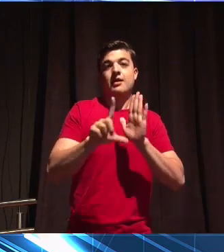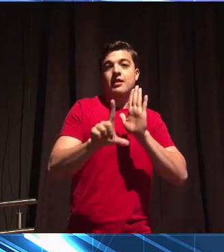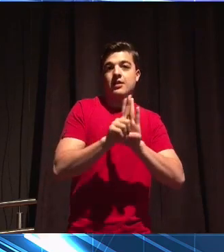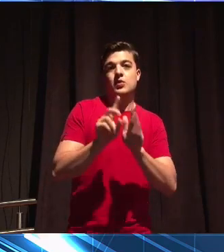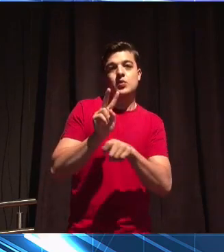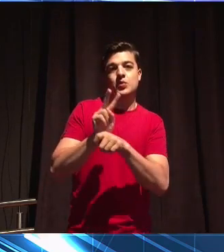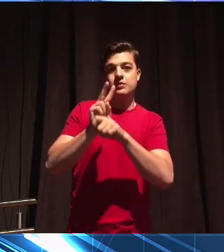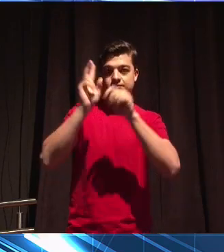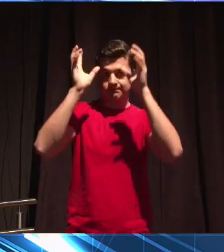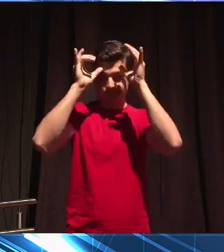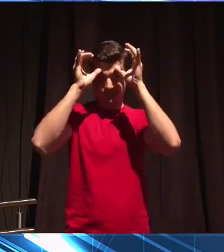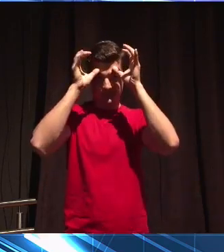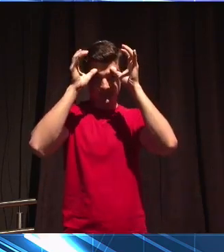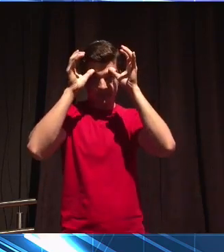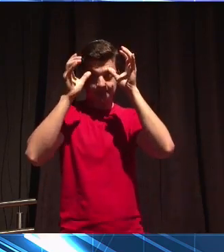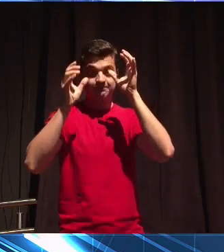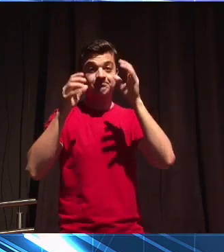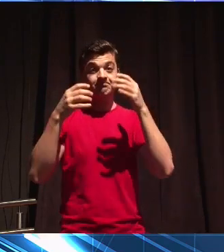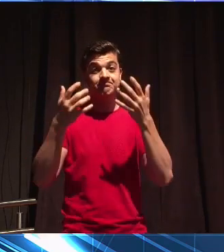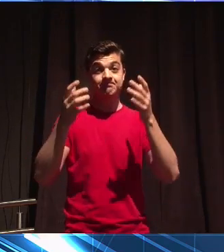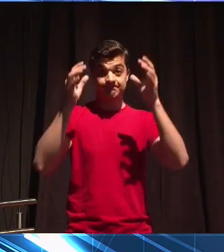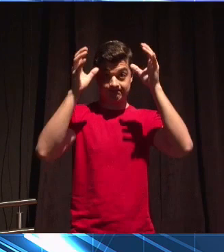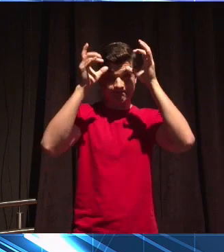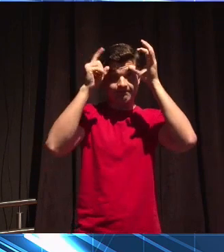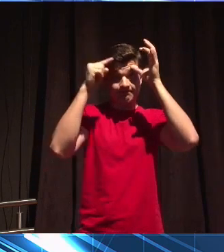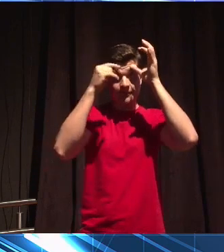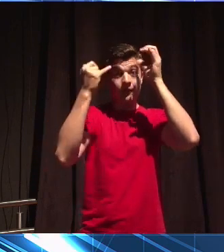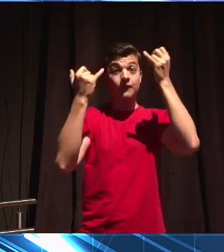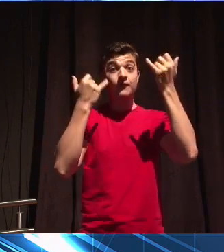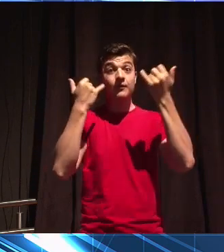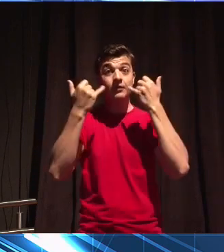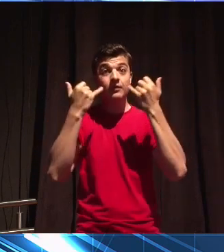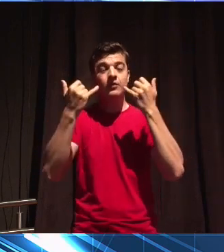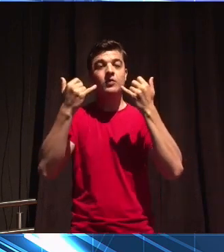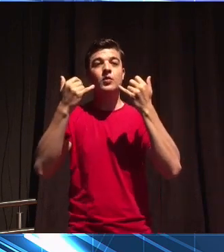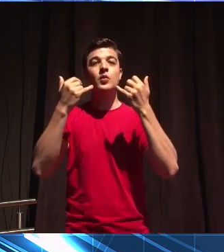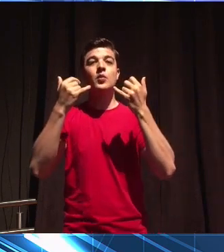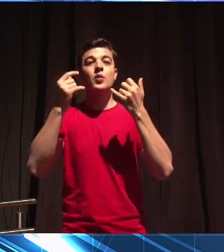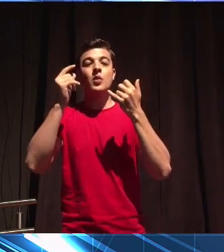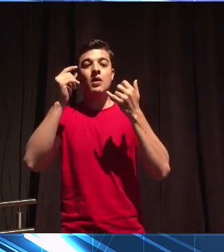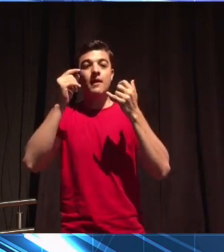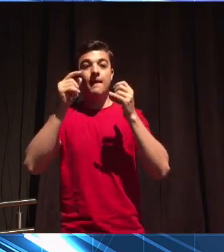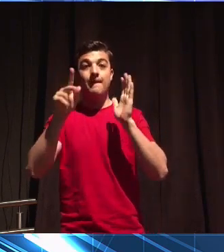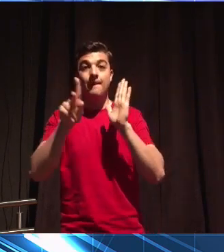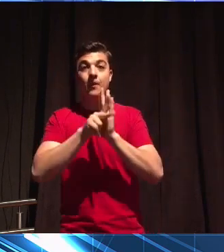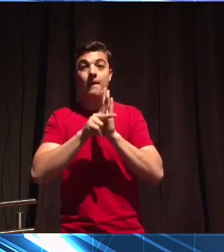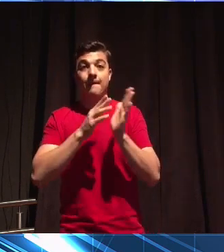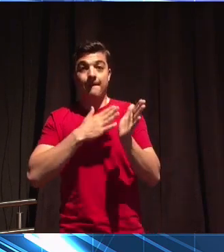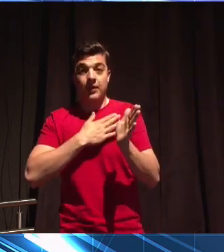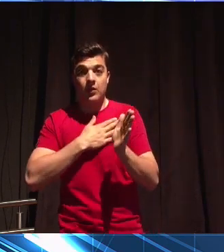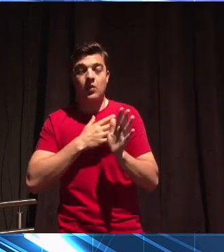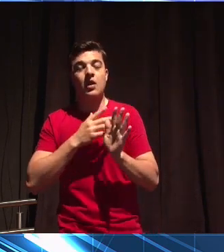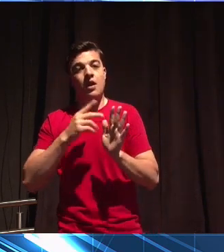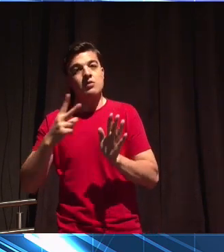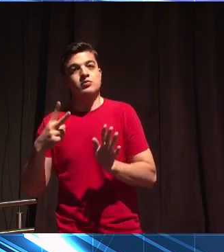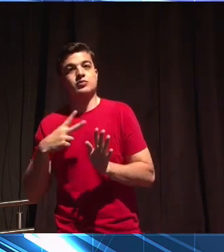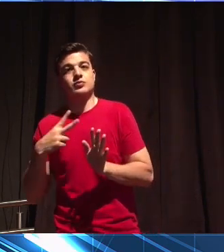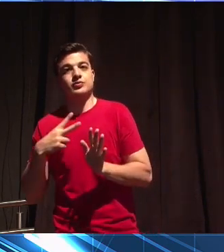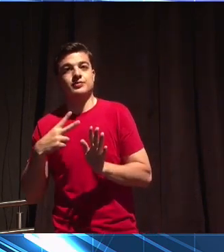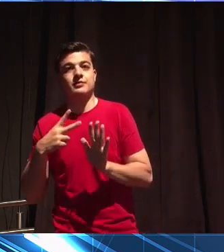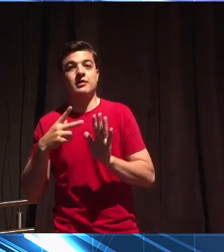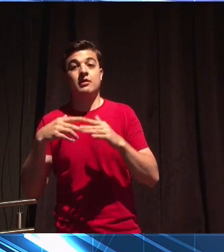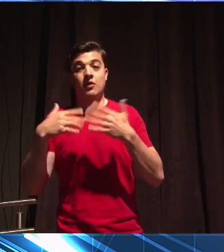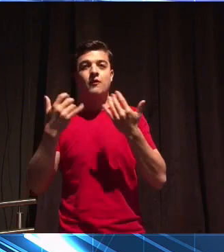dado neural, a partir do momento que eu consigo descobrir de quem que é, faço a identificação, ele é dado pessoal. Todo dado que eu consiga descobrir de quem que